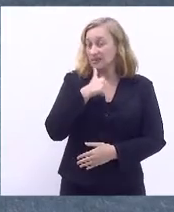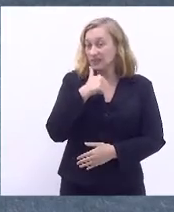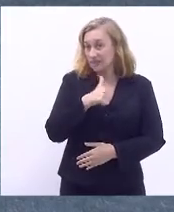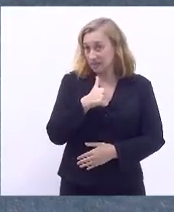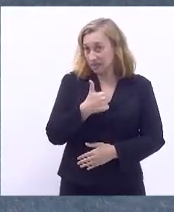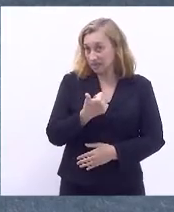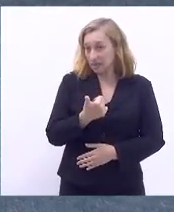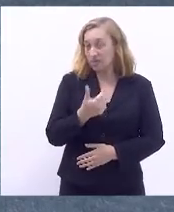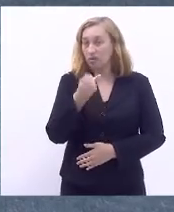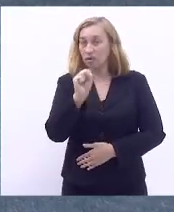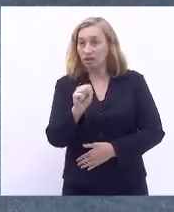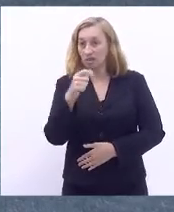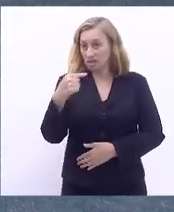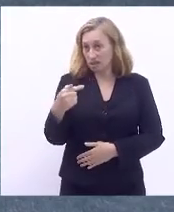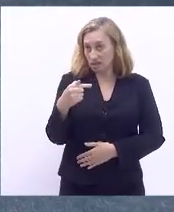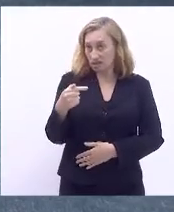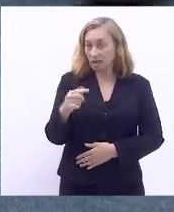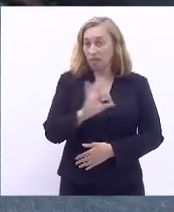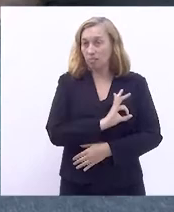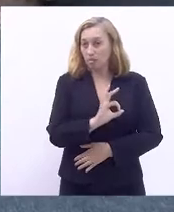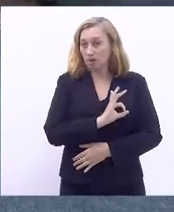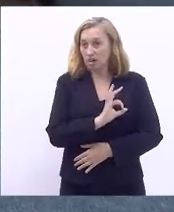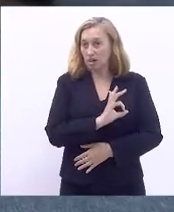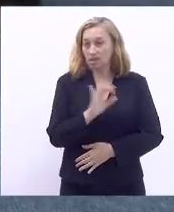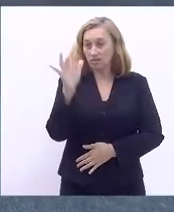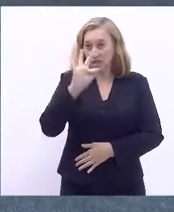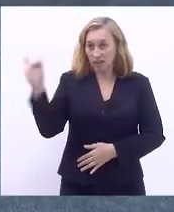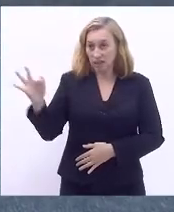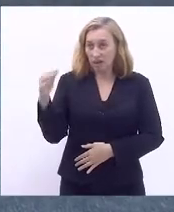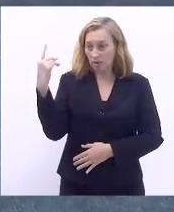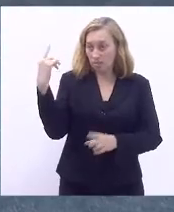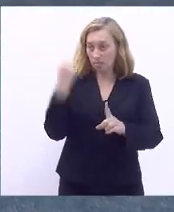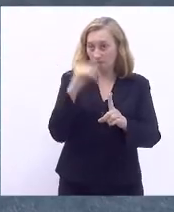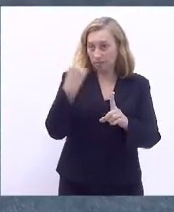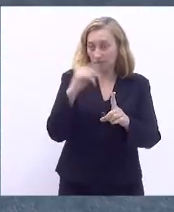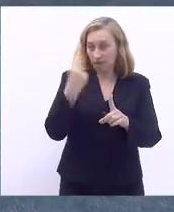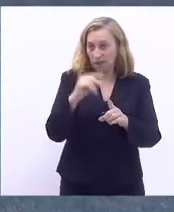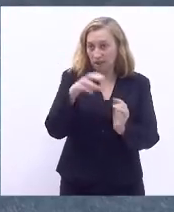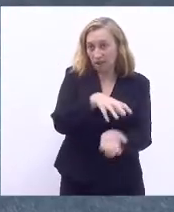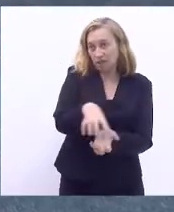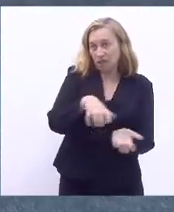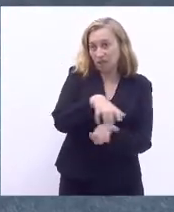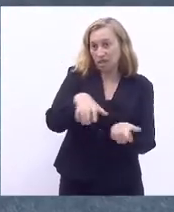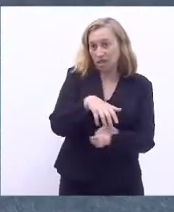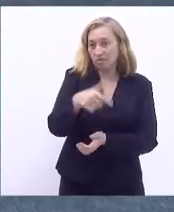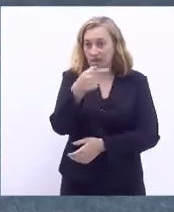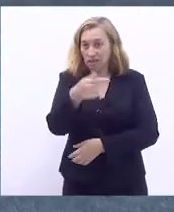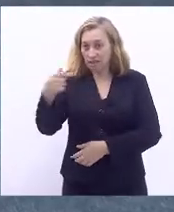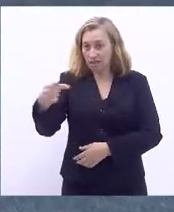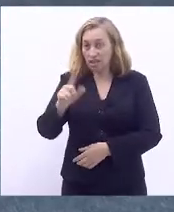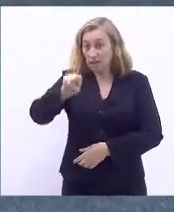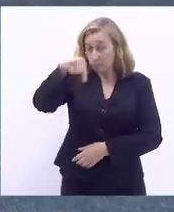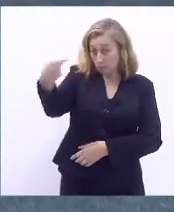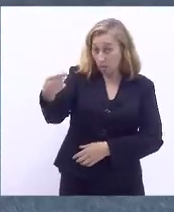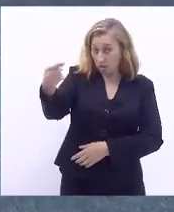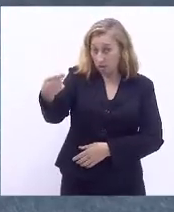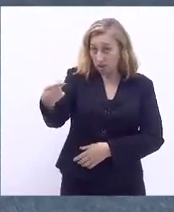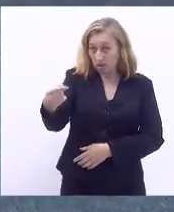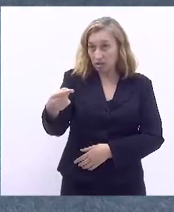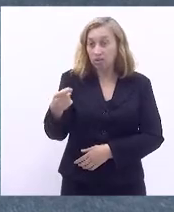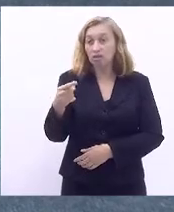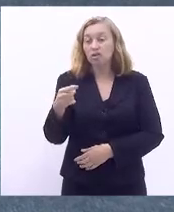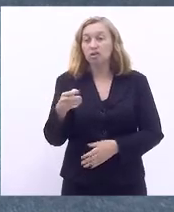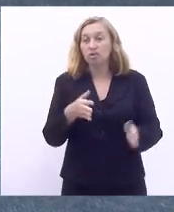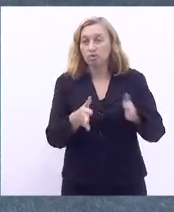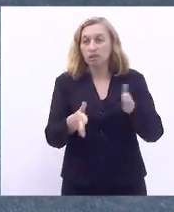geral de 87, com a Polícia Federal me dando porrada na gente, que a gente era a favor da greve, isso em 87. Depois, foi na época